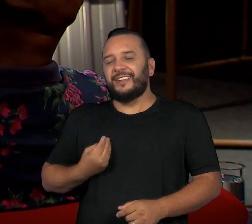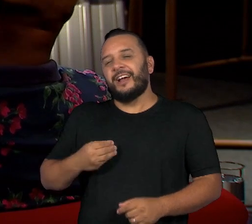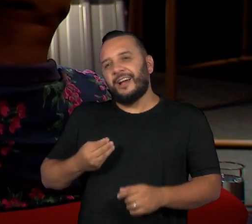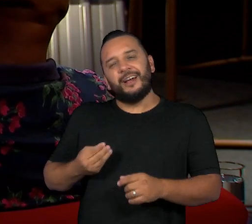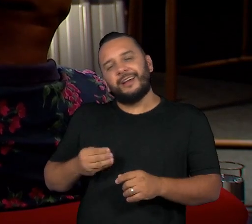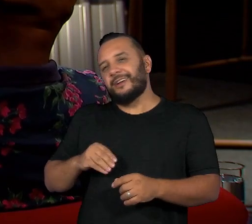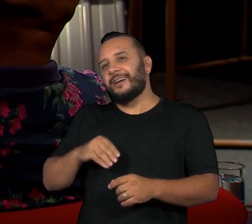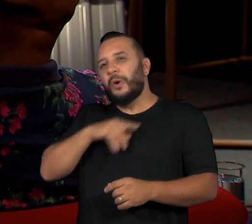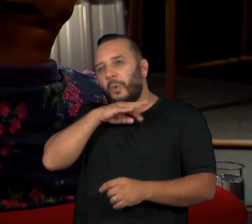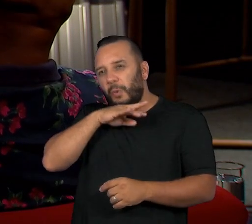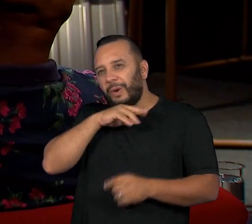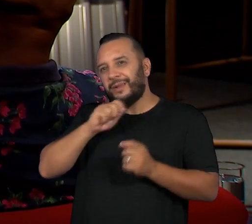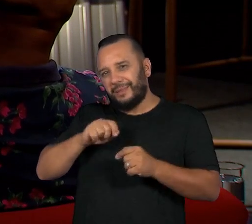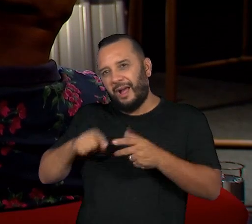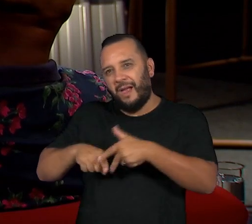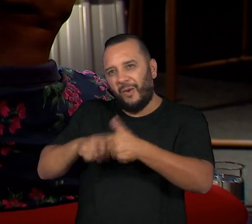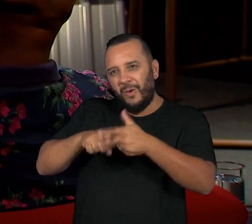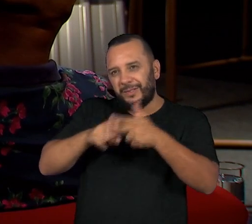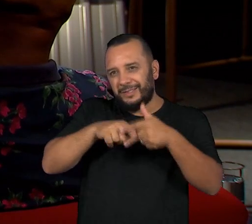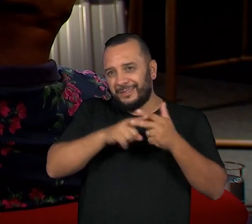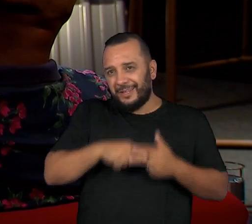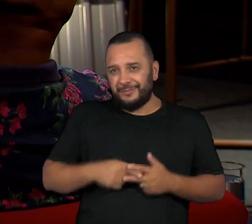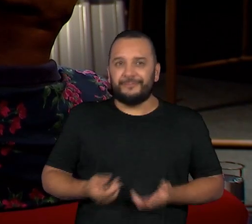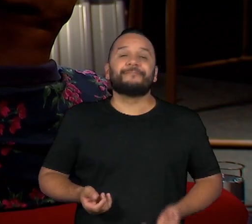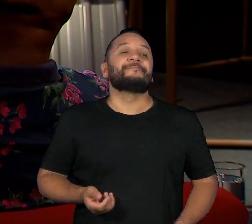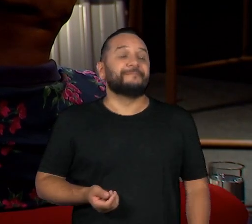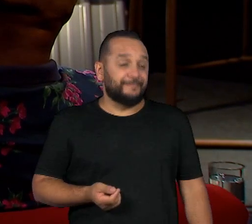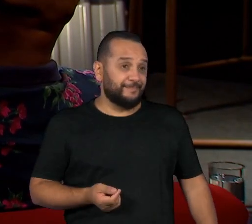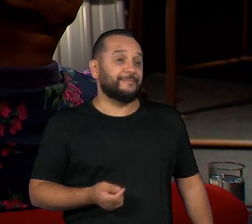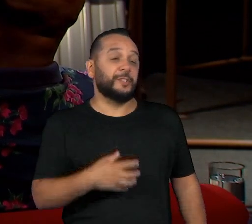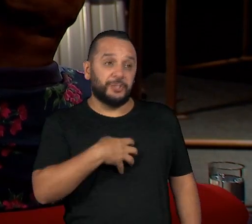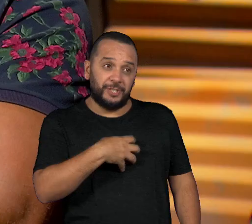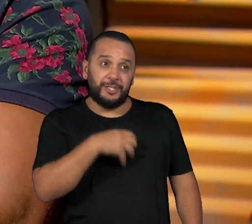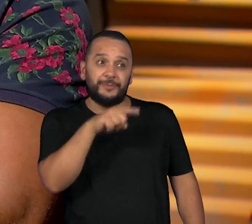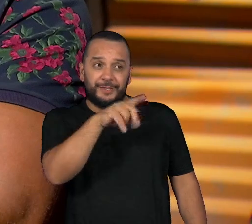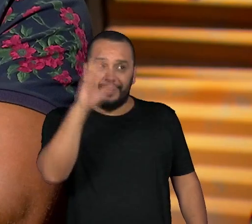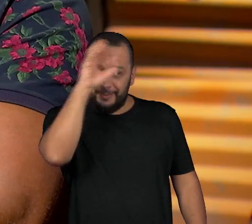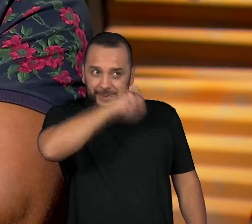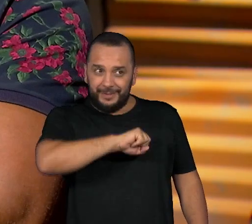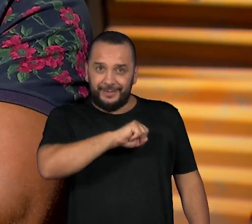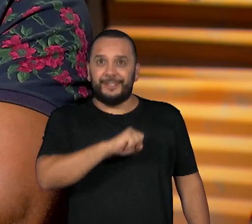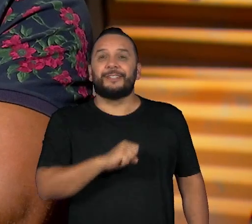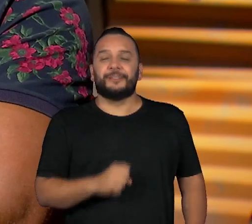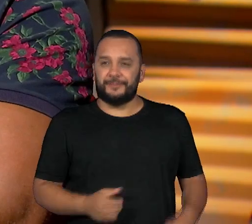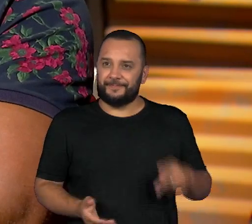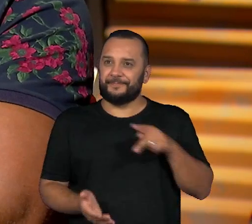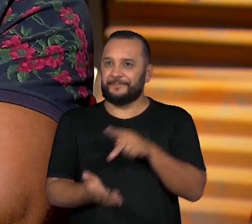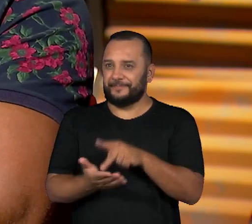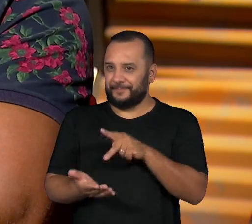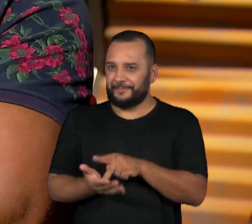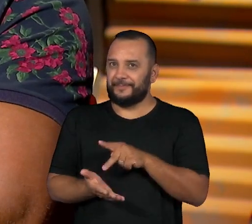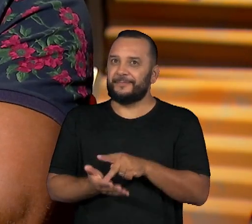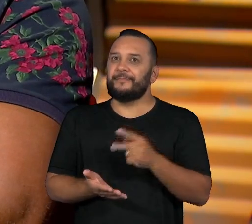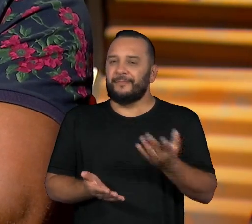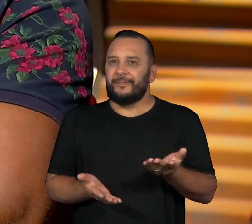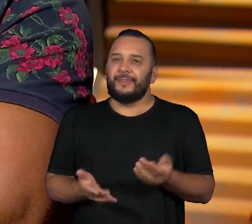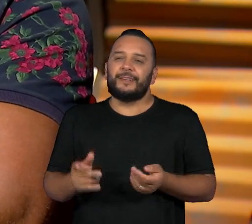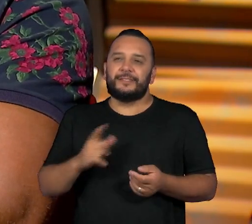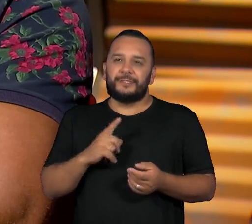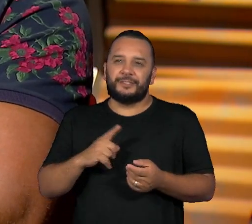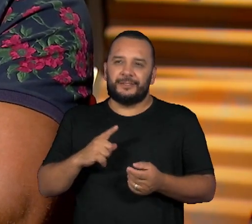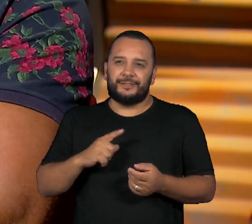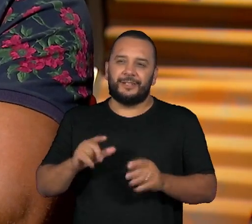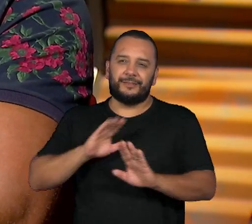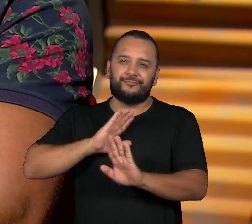Literalmente. E era o jeito de você aprender. Era o jeito que ele tinha, uma mensagem meio